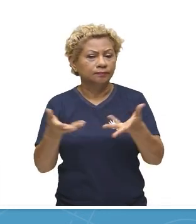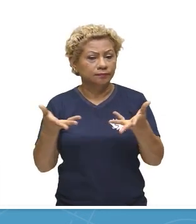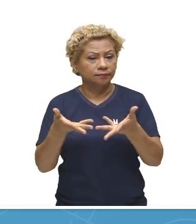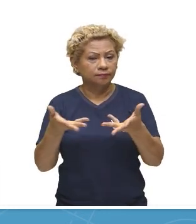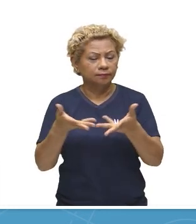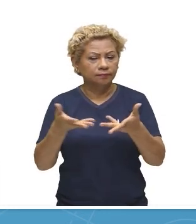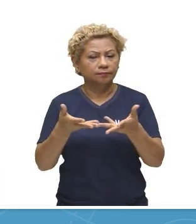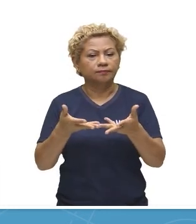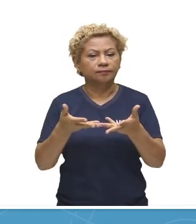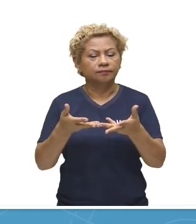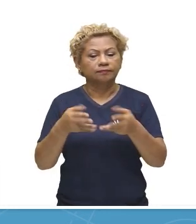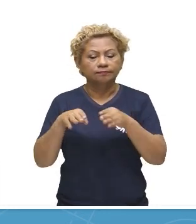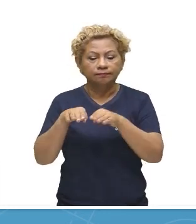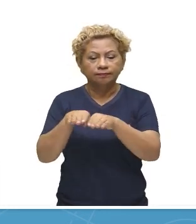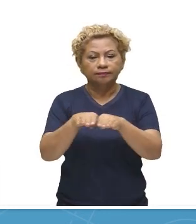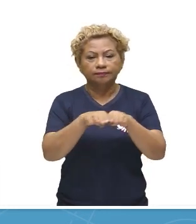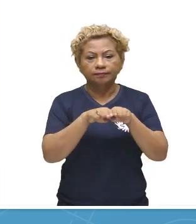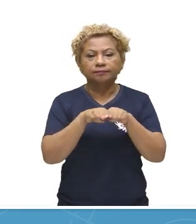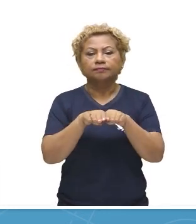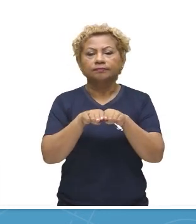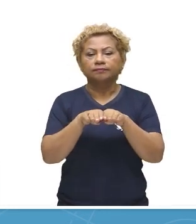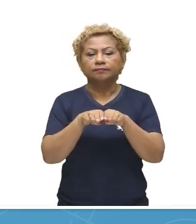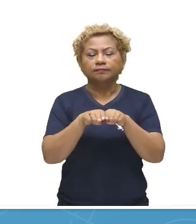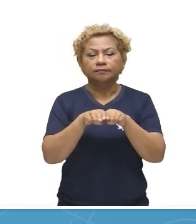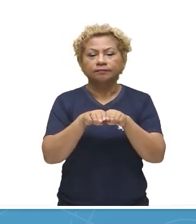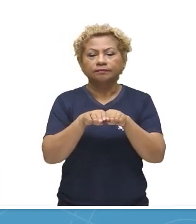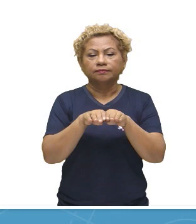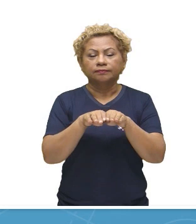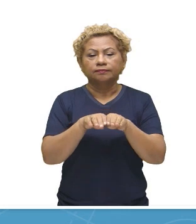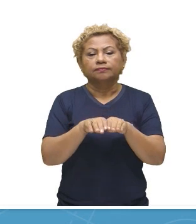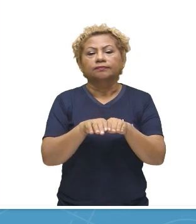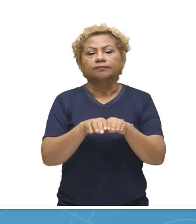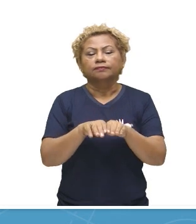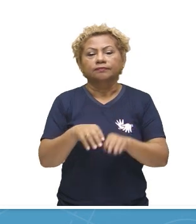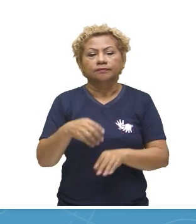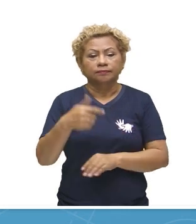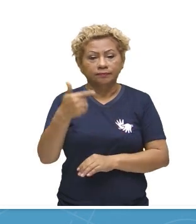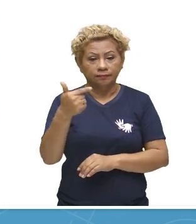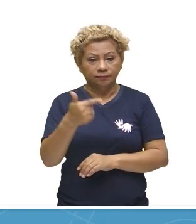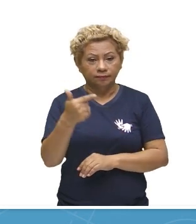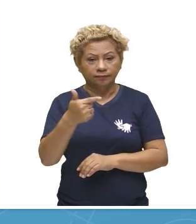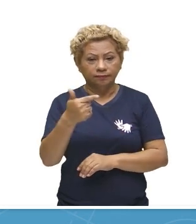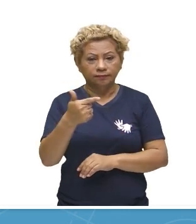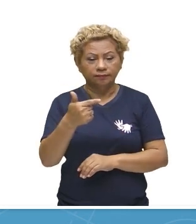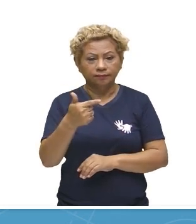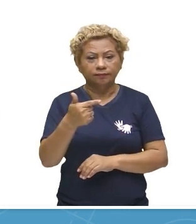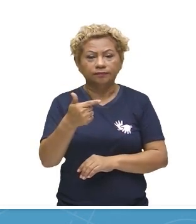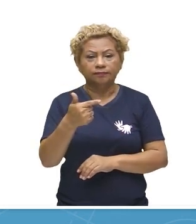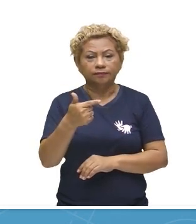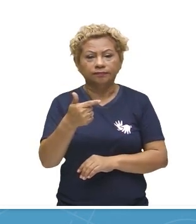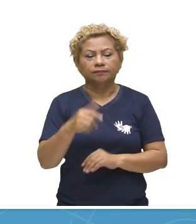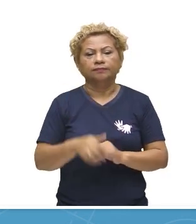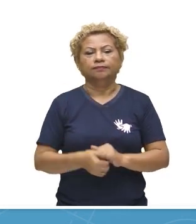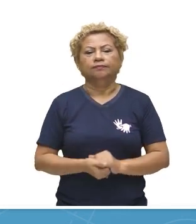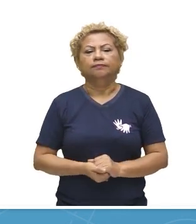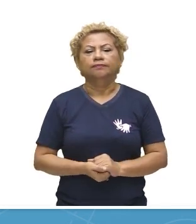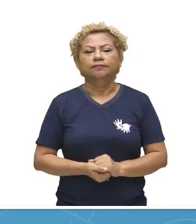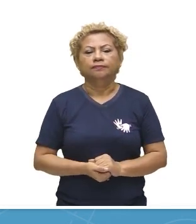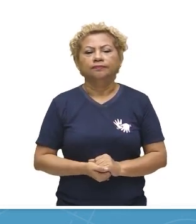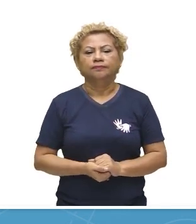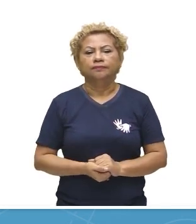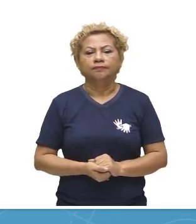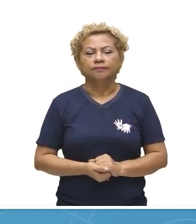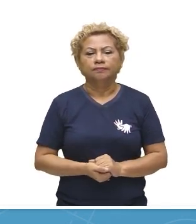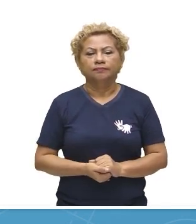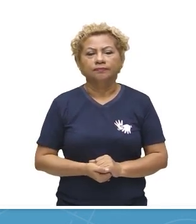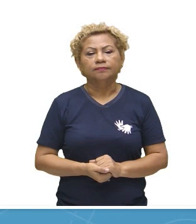2. Vai dar 1, e aí eu tiro o 2 de dentro do radical. O mesmo vai acontecer aqui